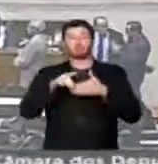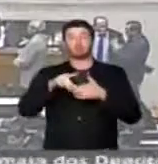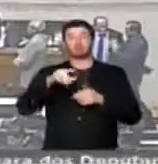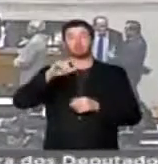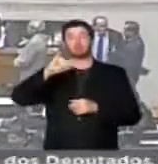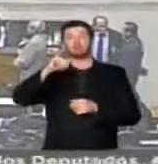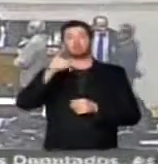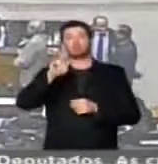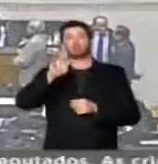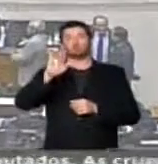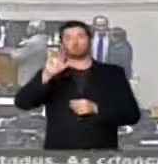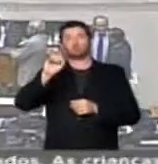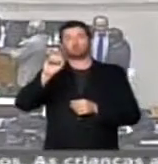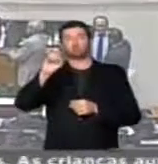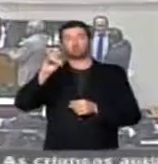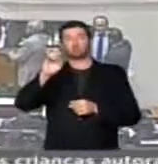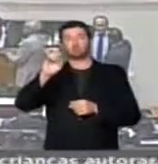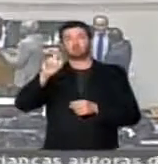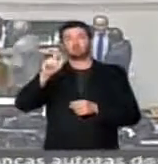jogado